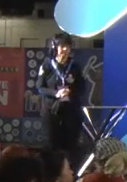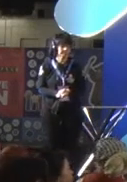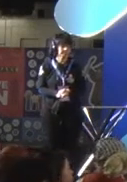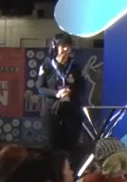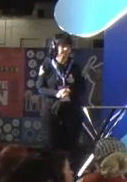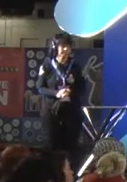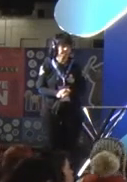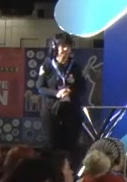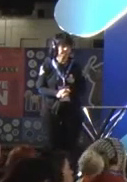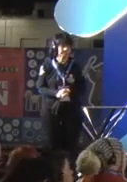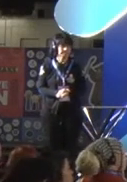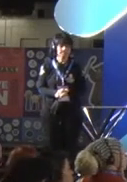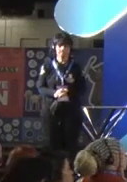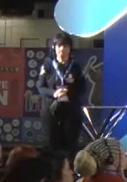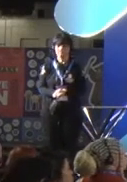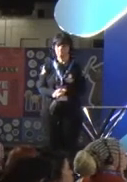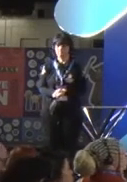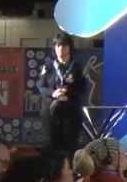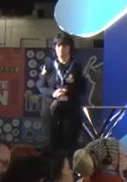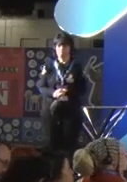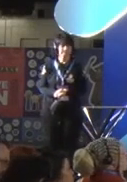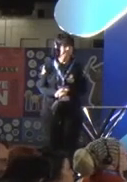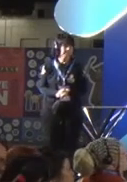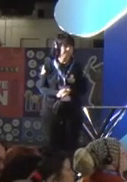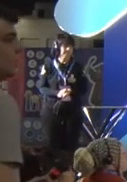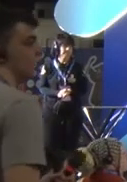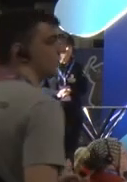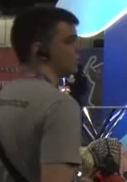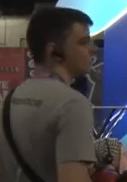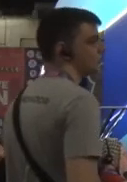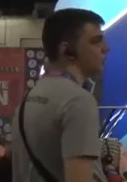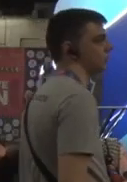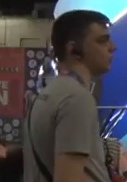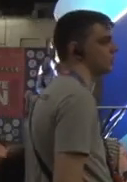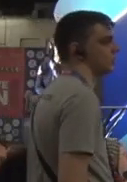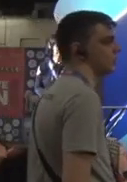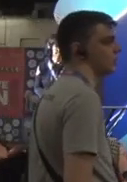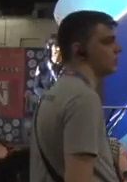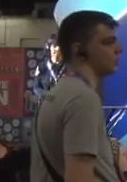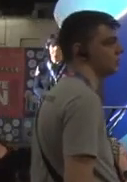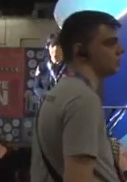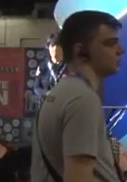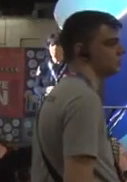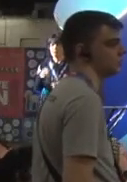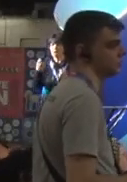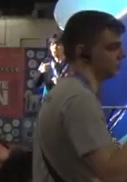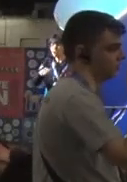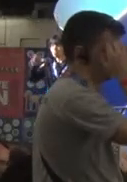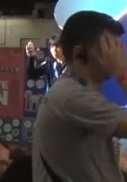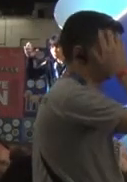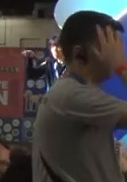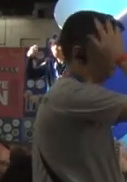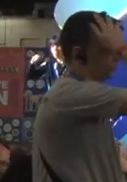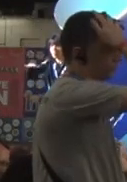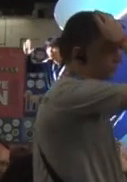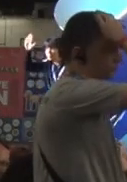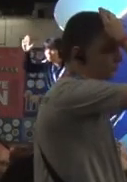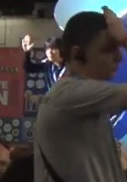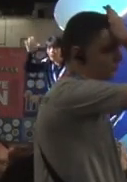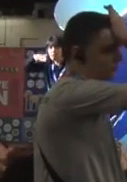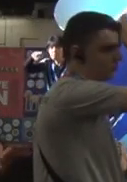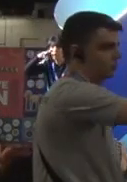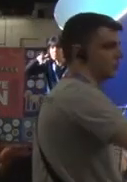Alô, alô. Só uma... uma coisa, quando vocês levantarem a mão, mantenham ela levantada, tá?